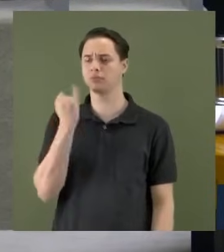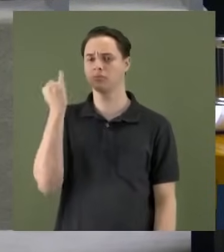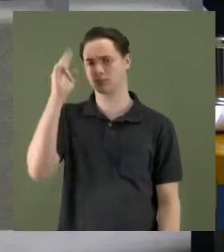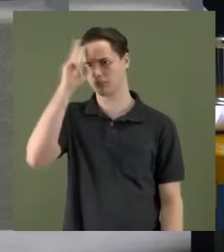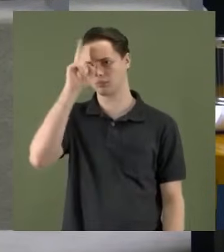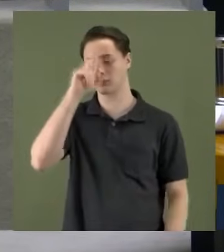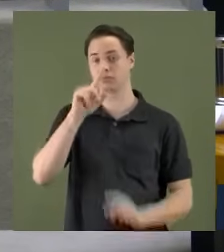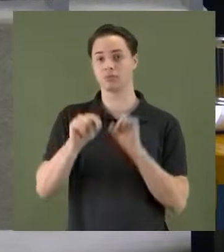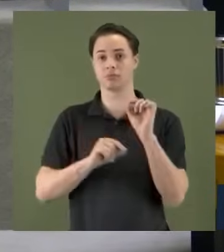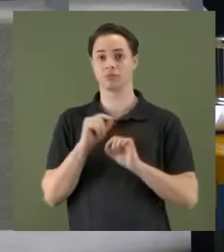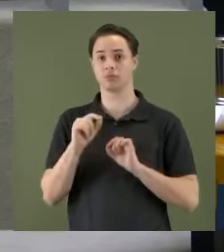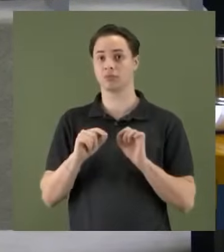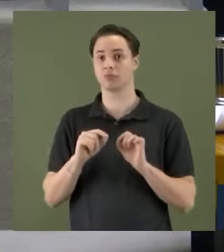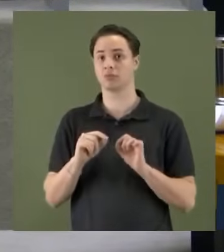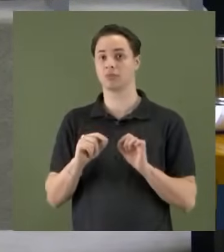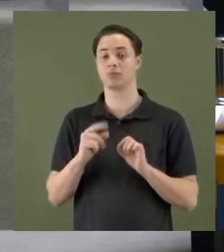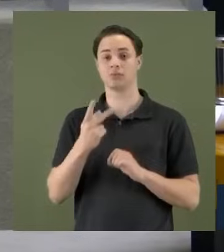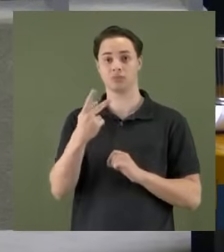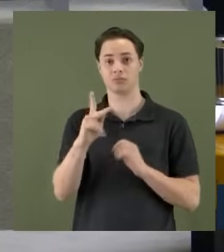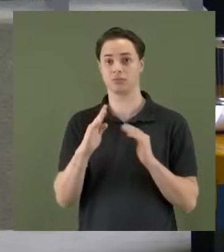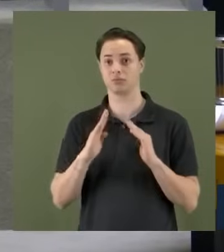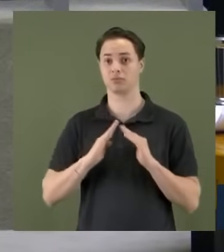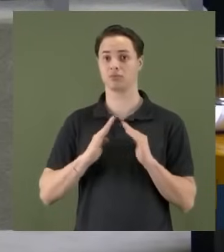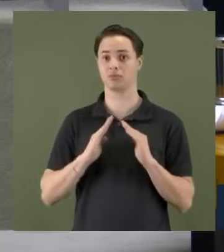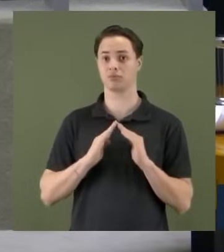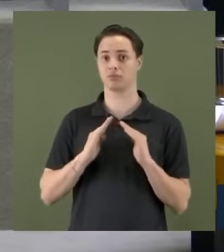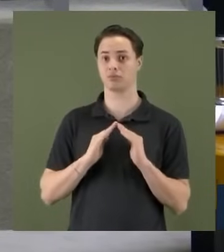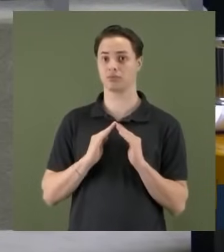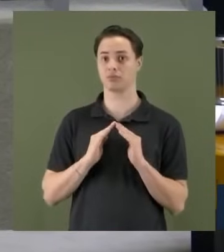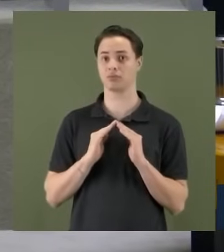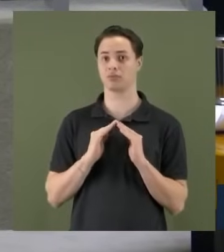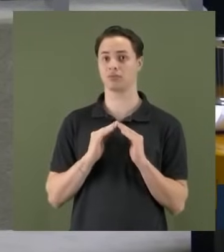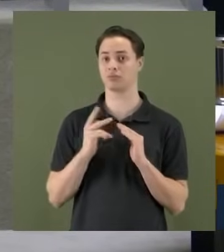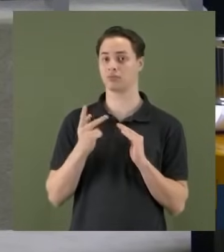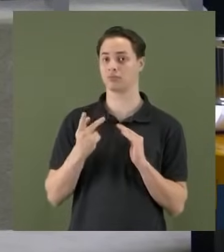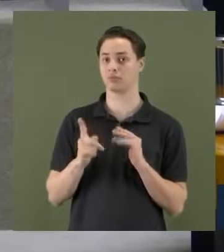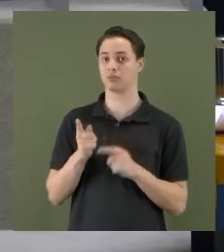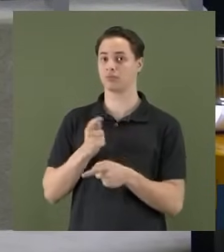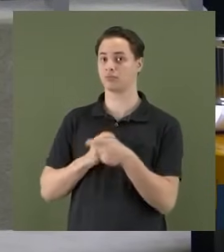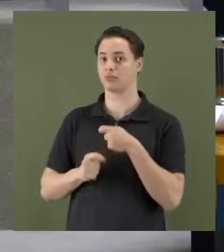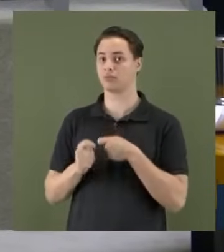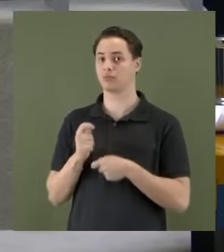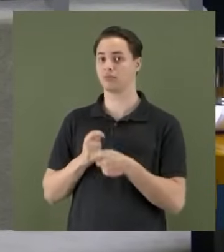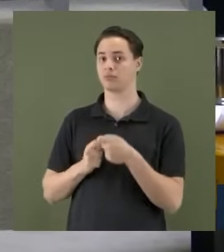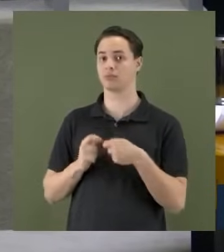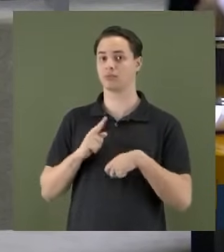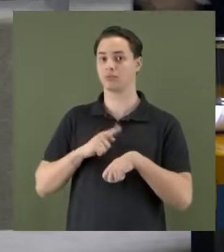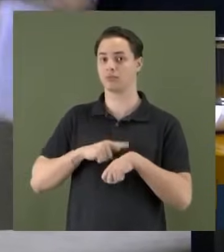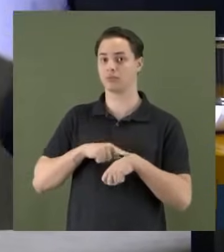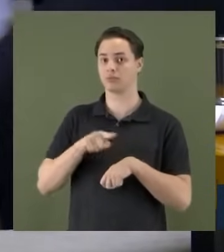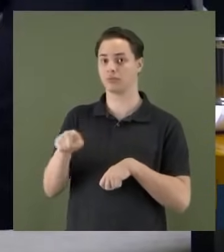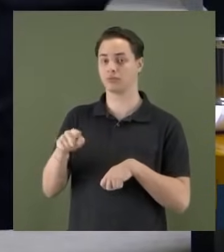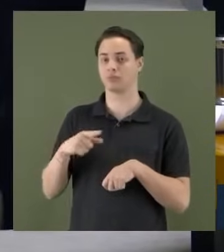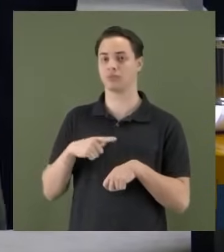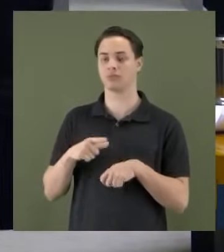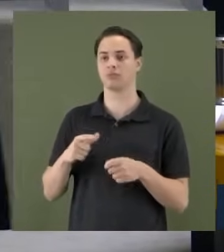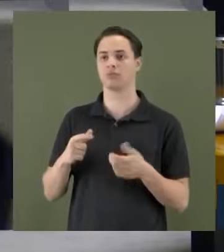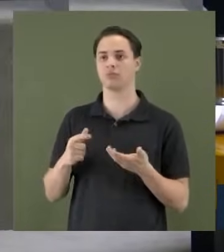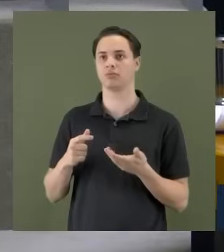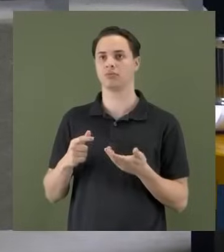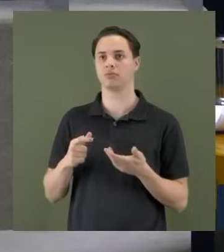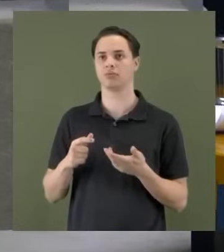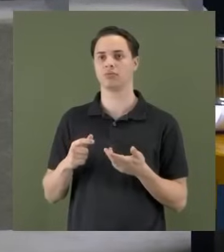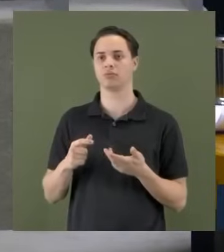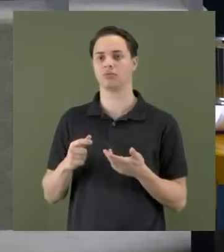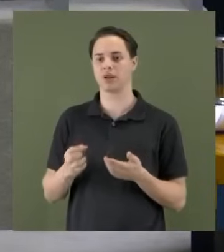na sua residência, cidadão brasileiro, que na sua casa, no seu negócio, quando você gasta mais do que